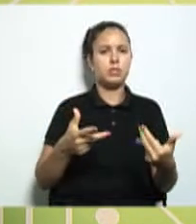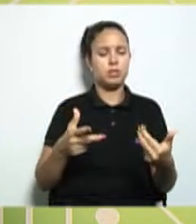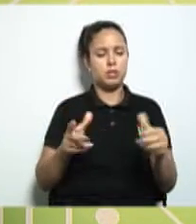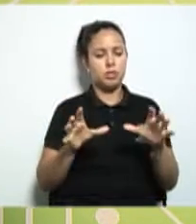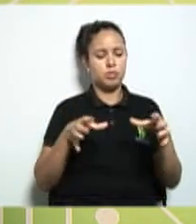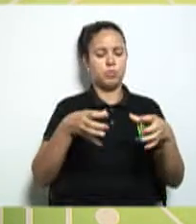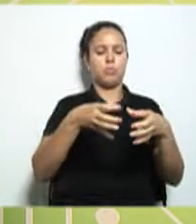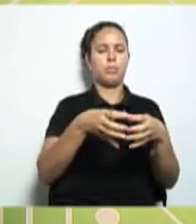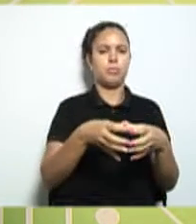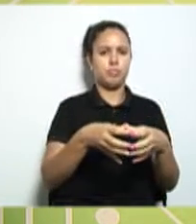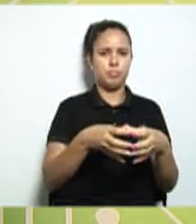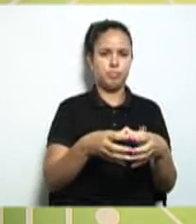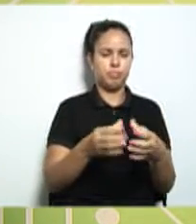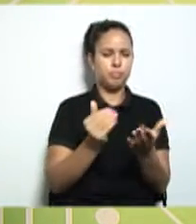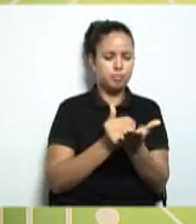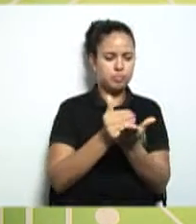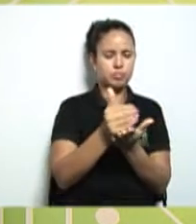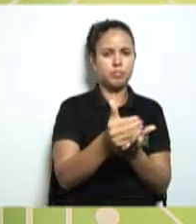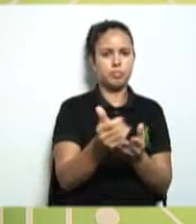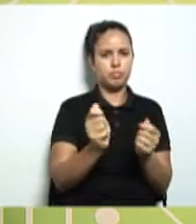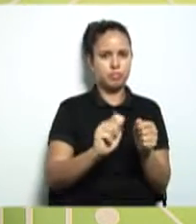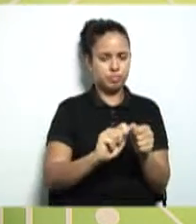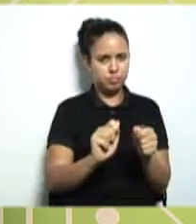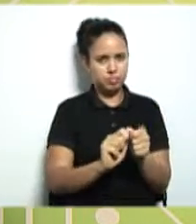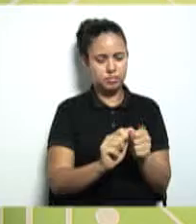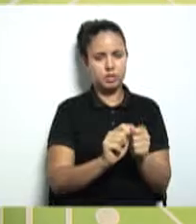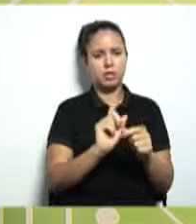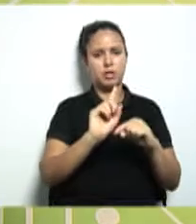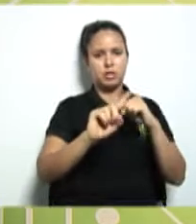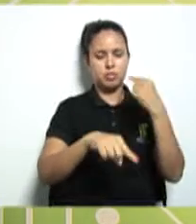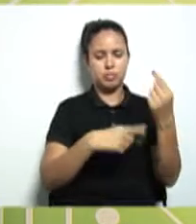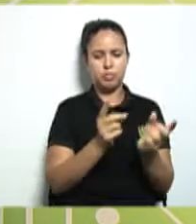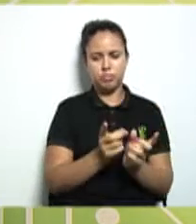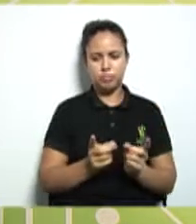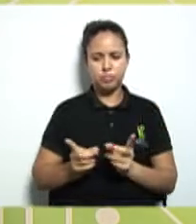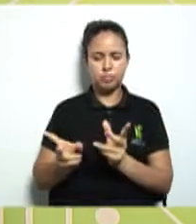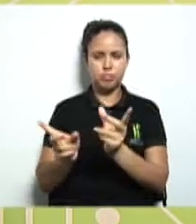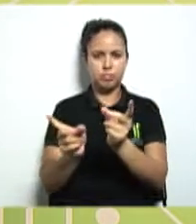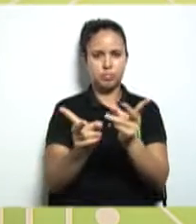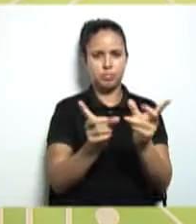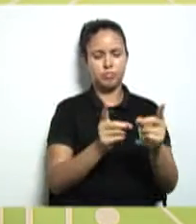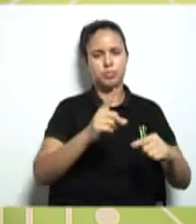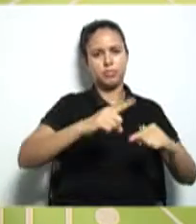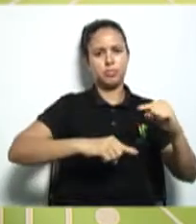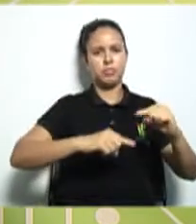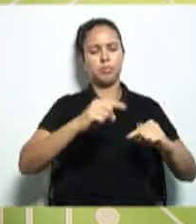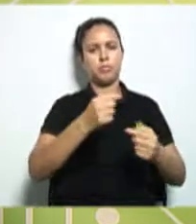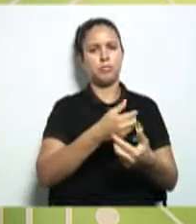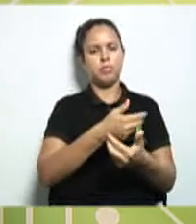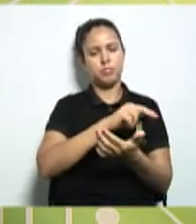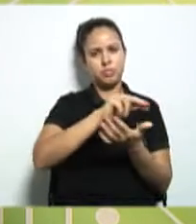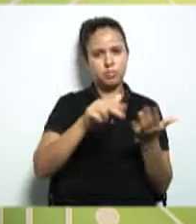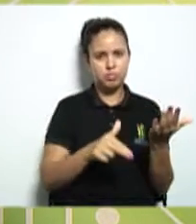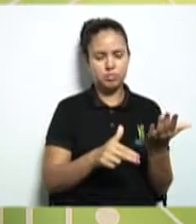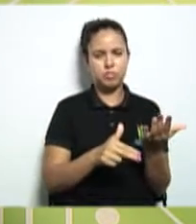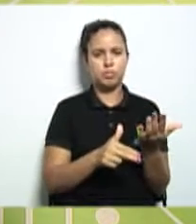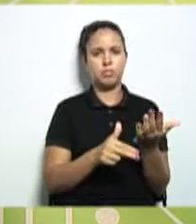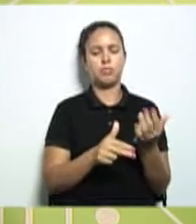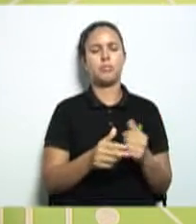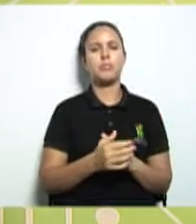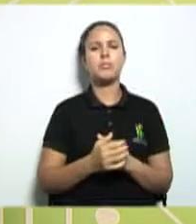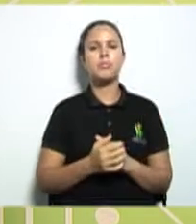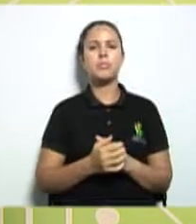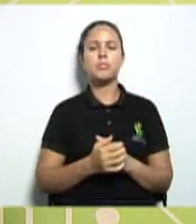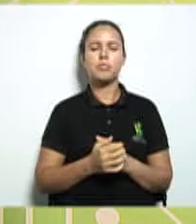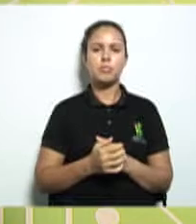venda desses produtos, né, de uma forma mais vantajosa para esses associados.